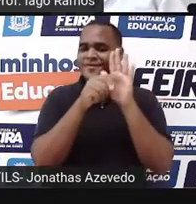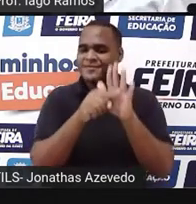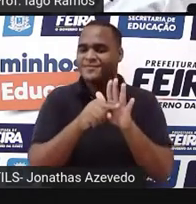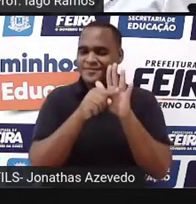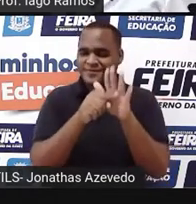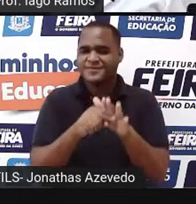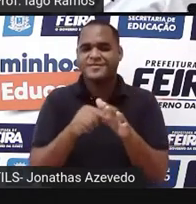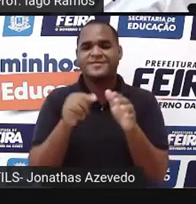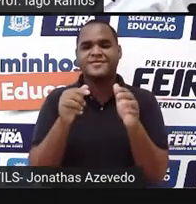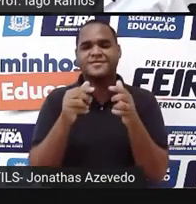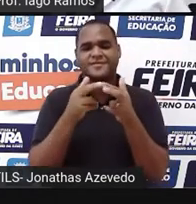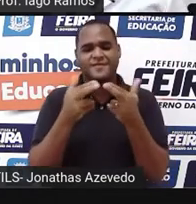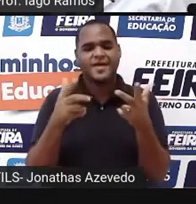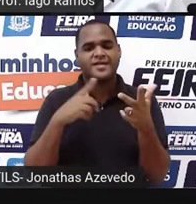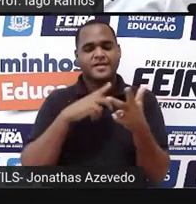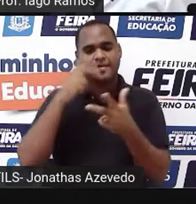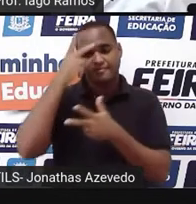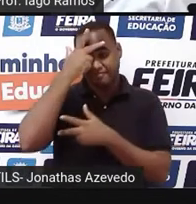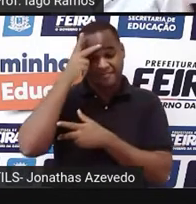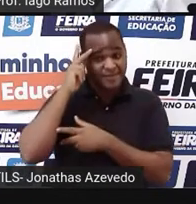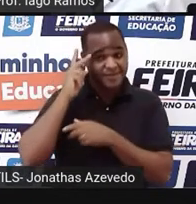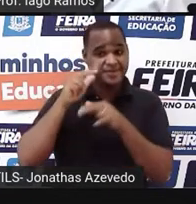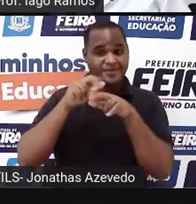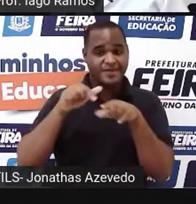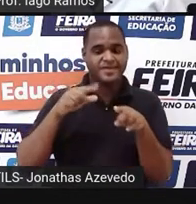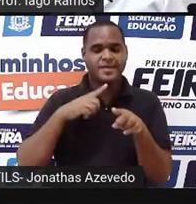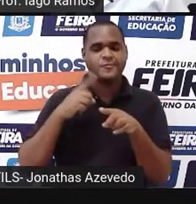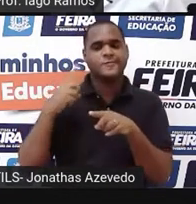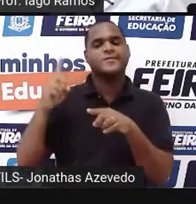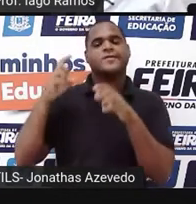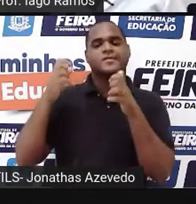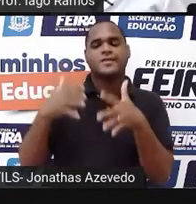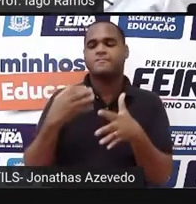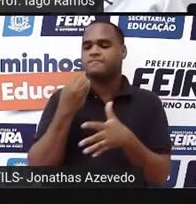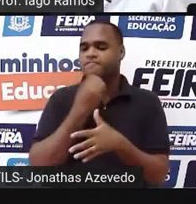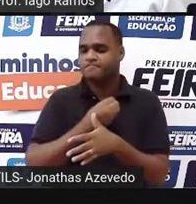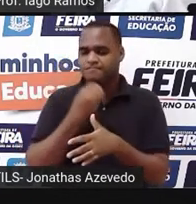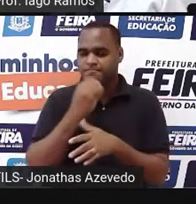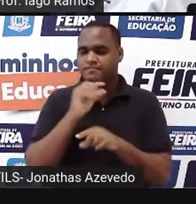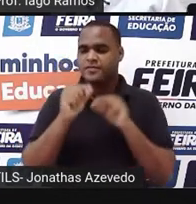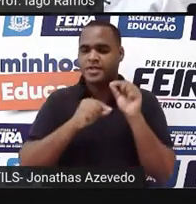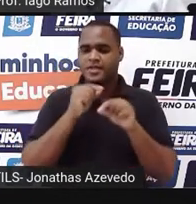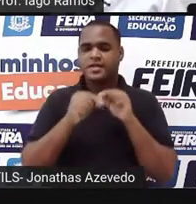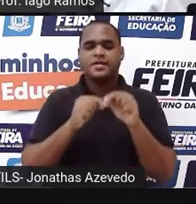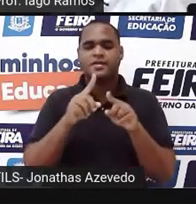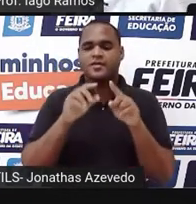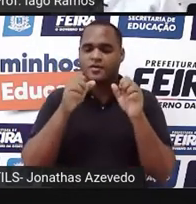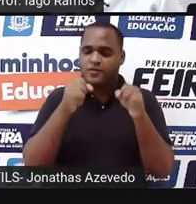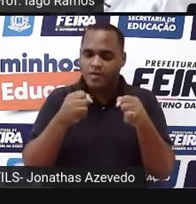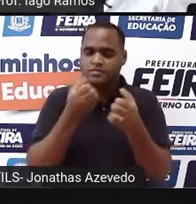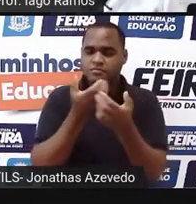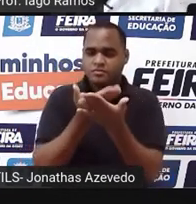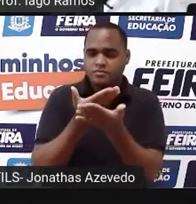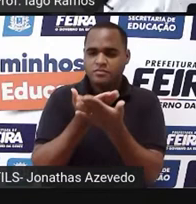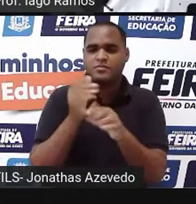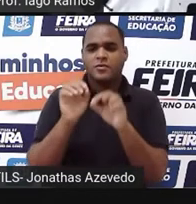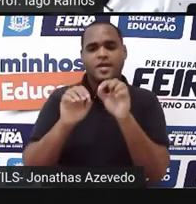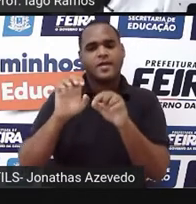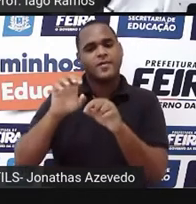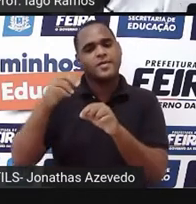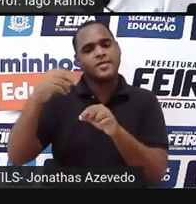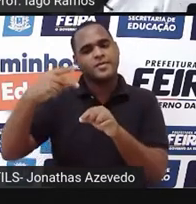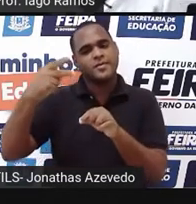que a maioria das pessoas que um dia tiveram a oportunidade de estudar, né, equação de